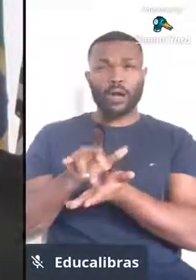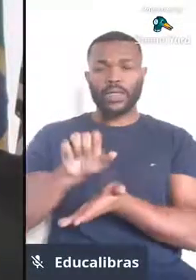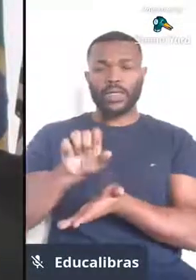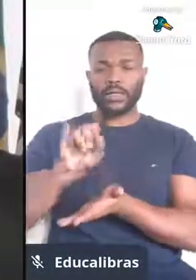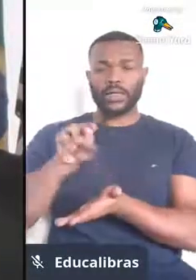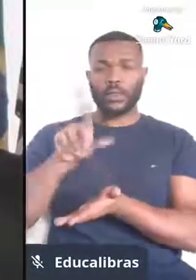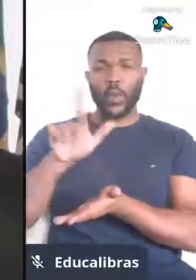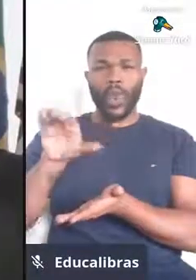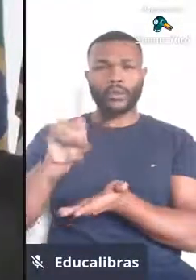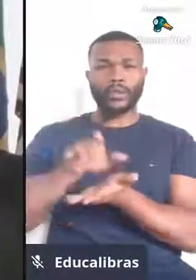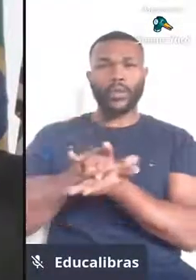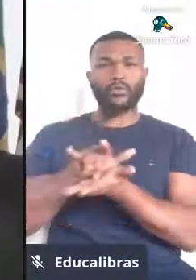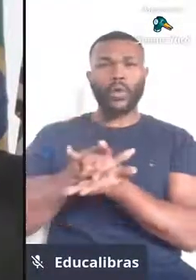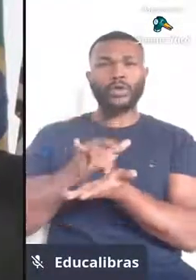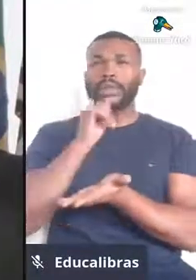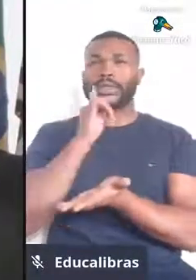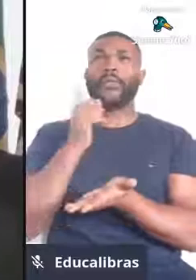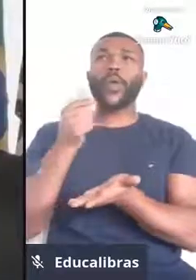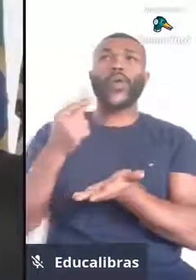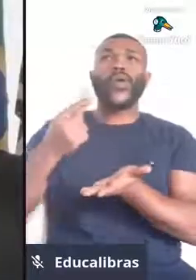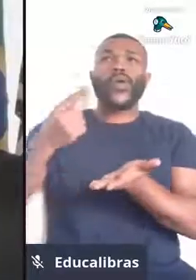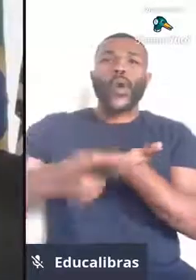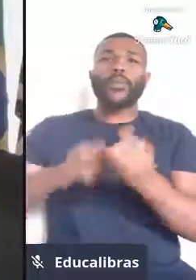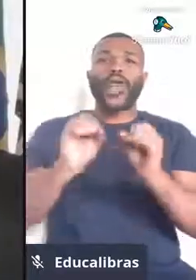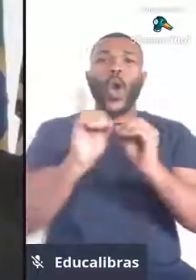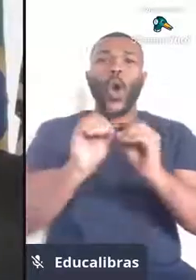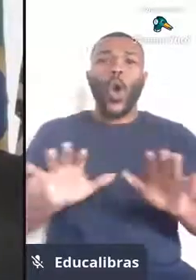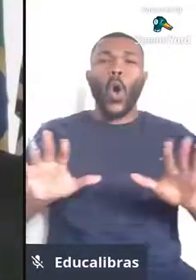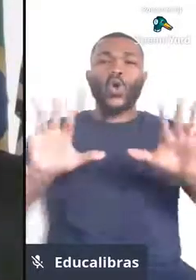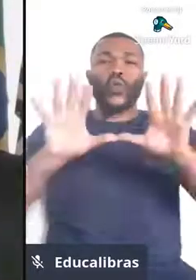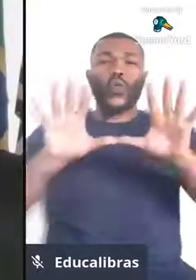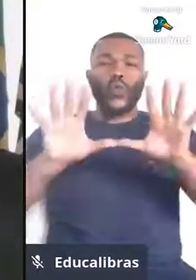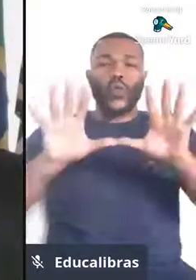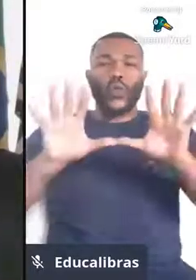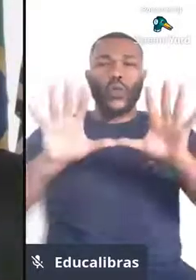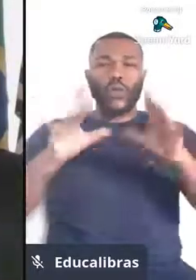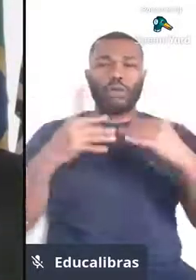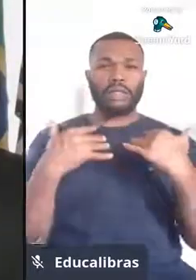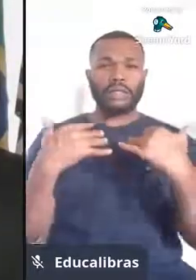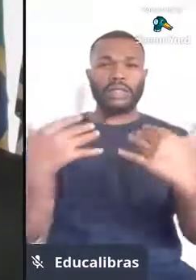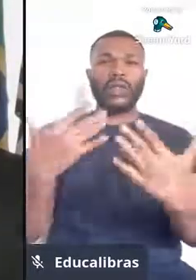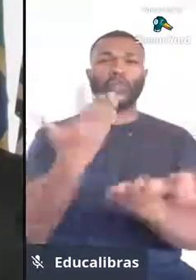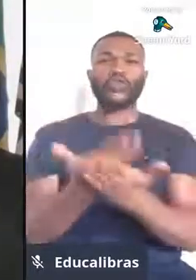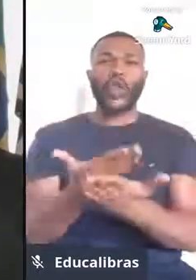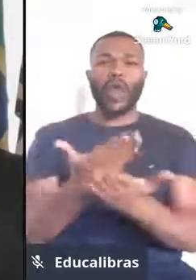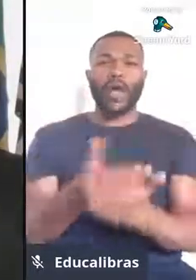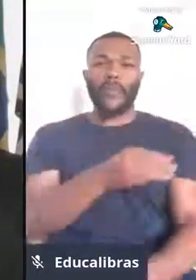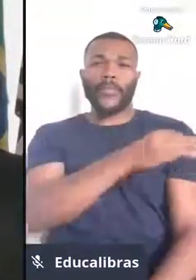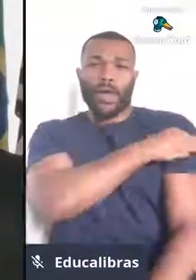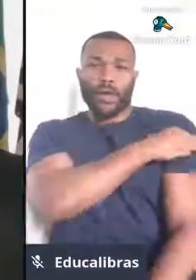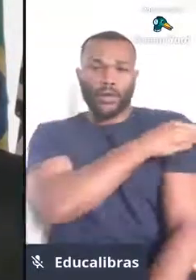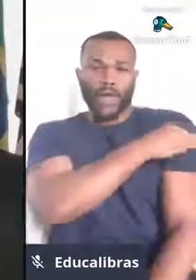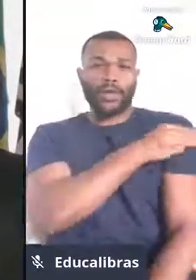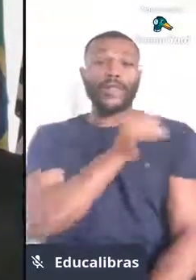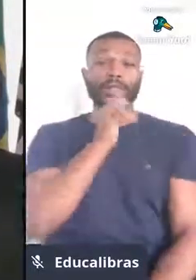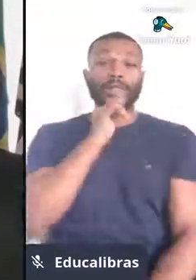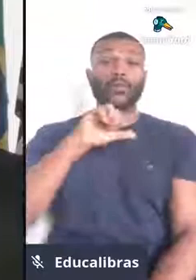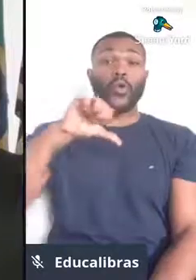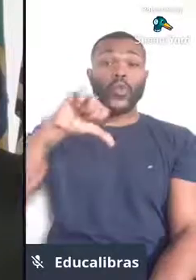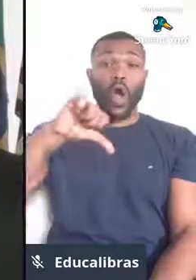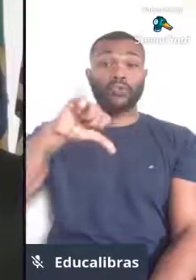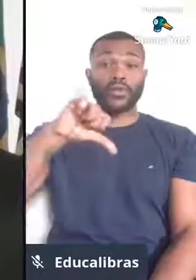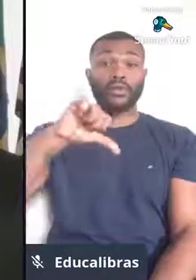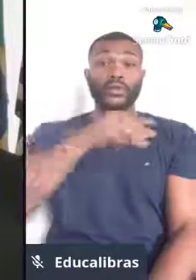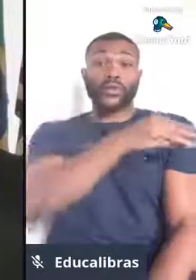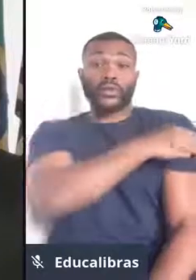negociações da ONU em escolas de ensino médio. Então, a cidade de São Paulo tem 9 escolas de ensino médio, e a gente